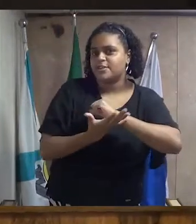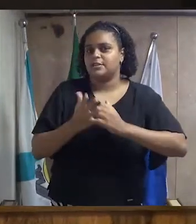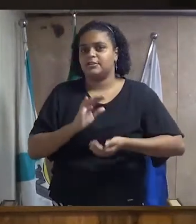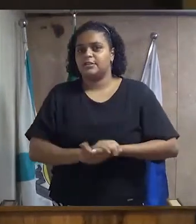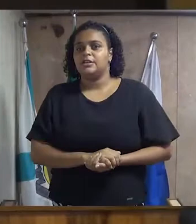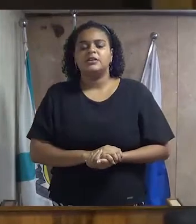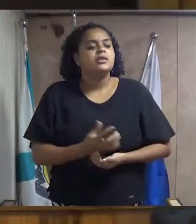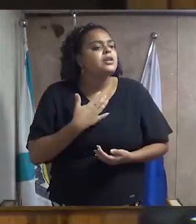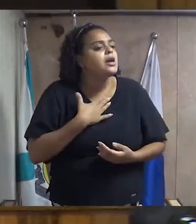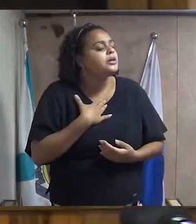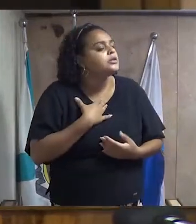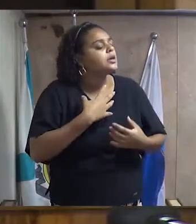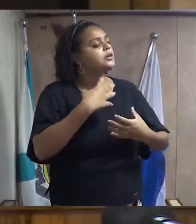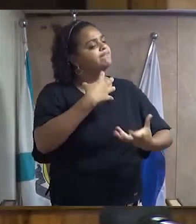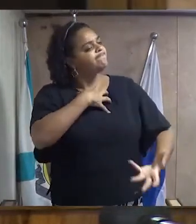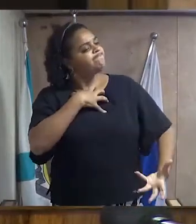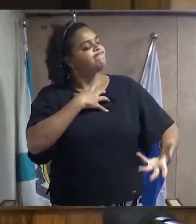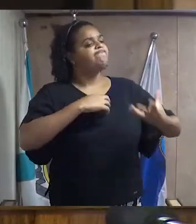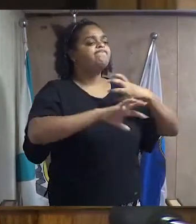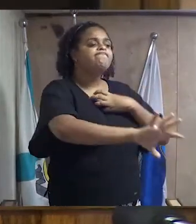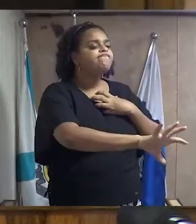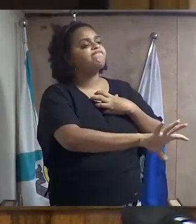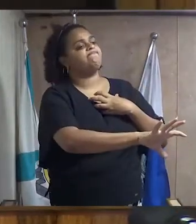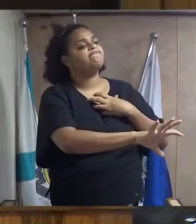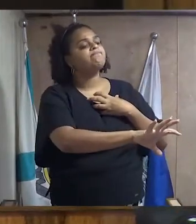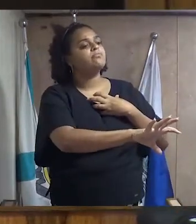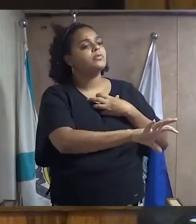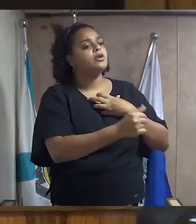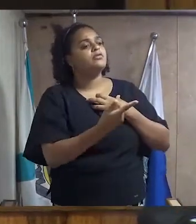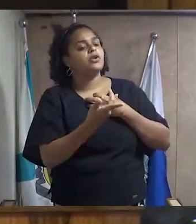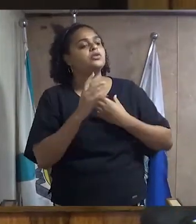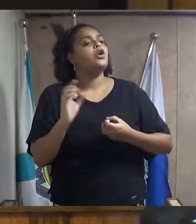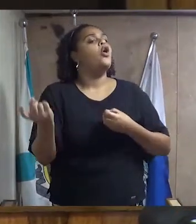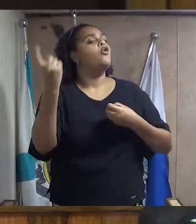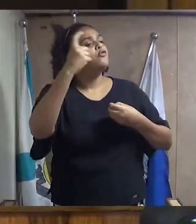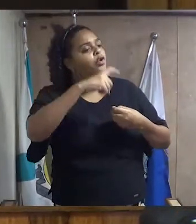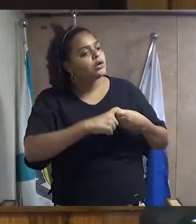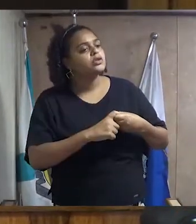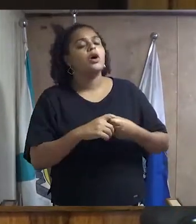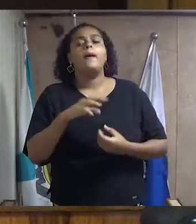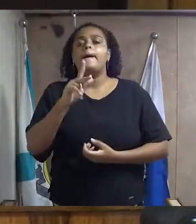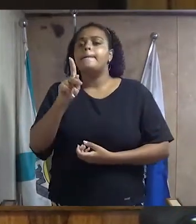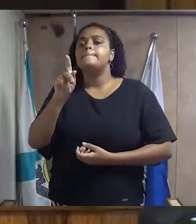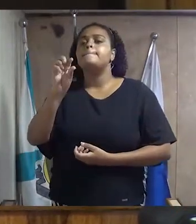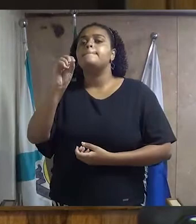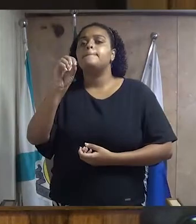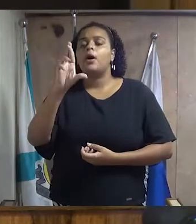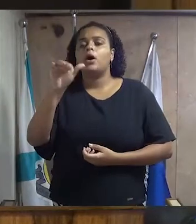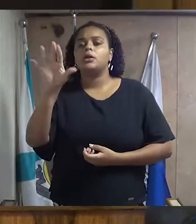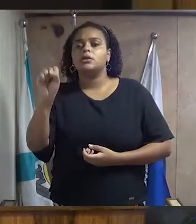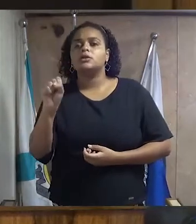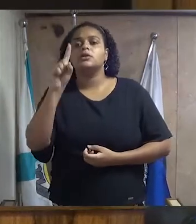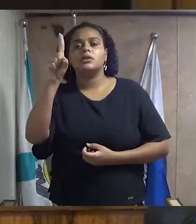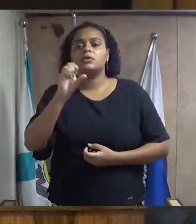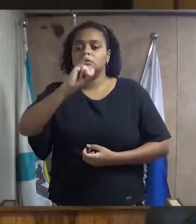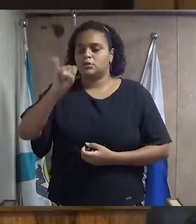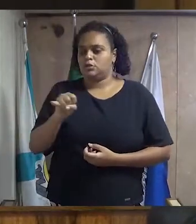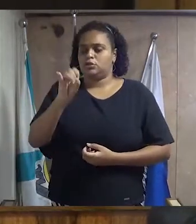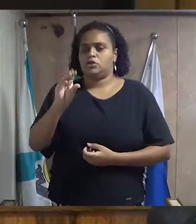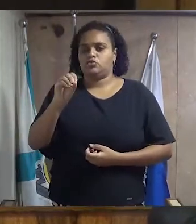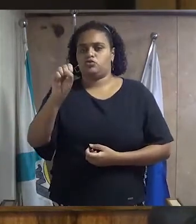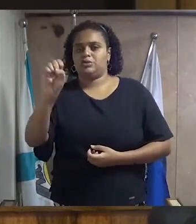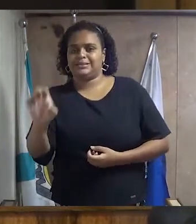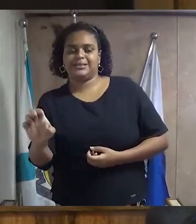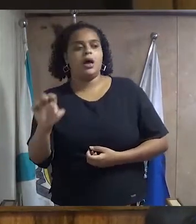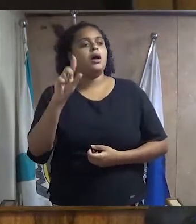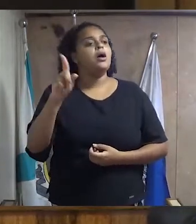teria sensibilidade de pegar e abrir o duto novamente e fazer uma policlínica, o Hospital de São José, o Moacir do